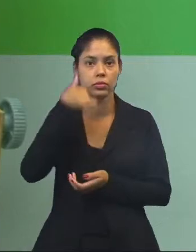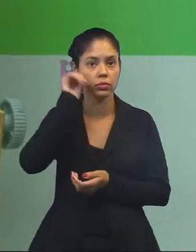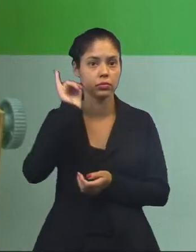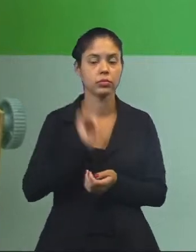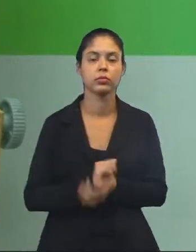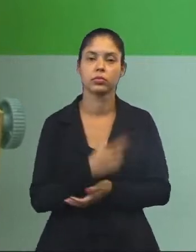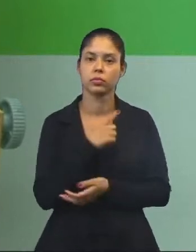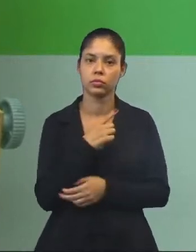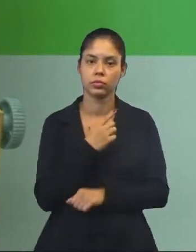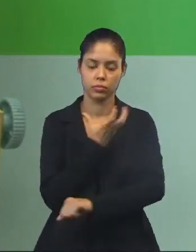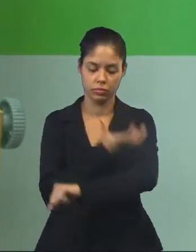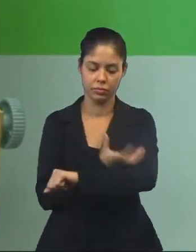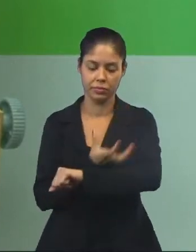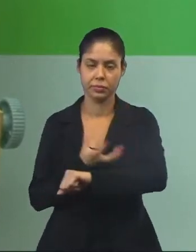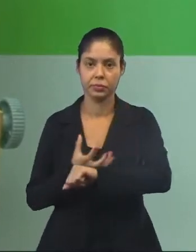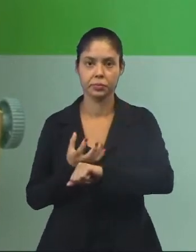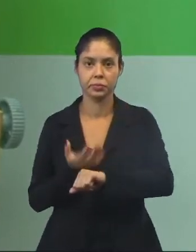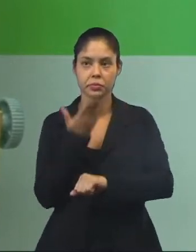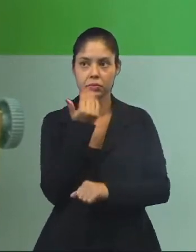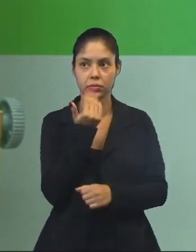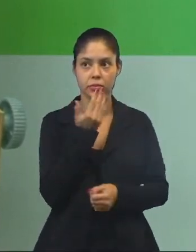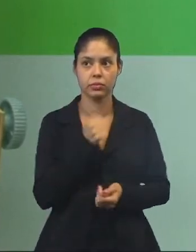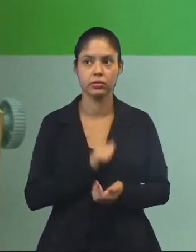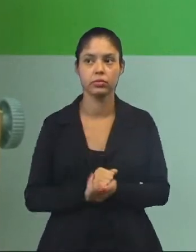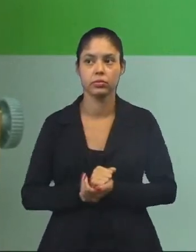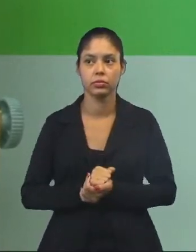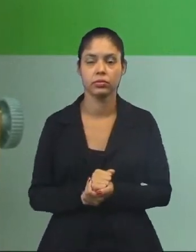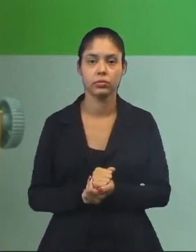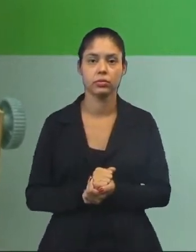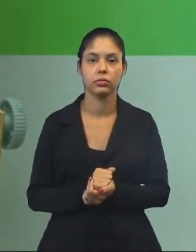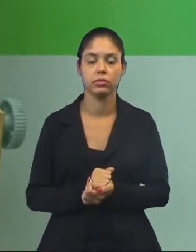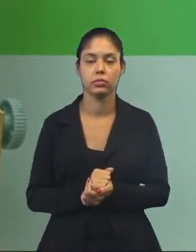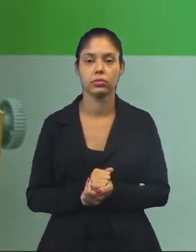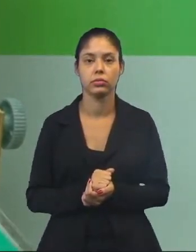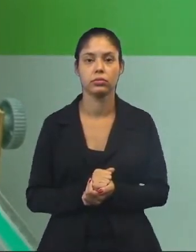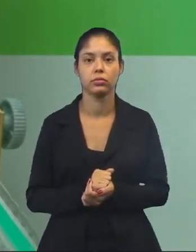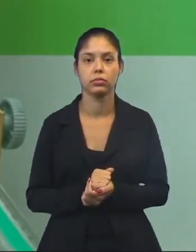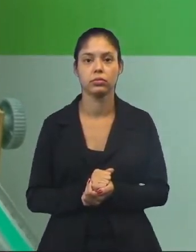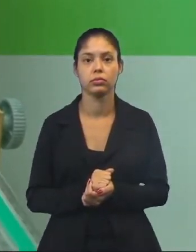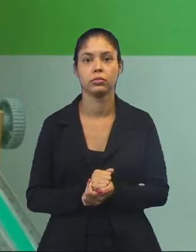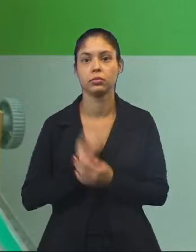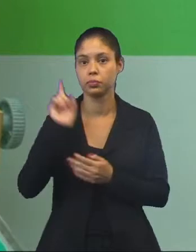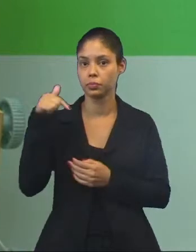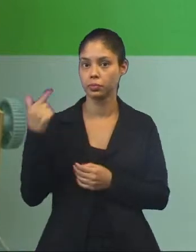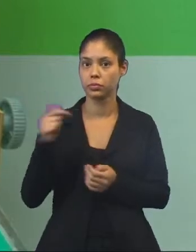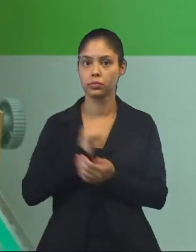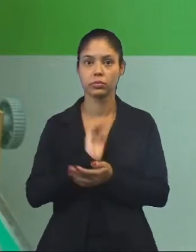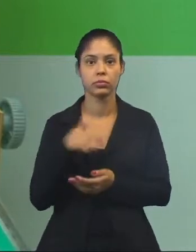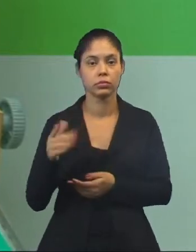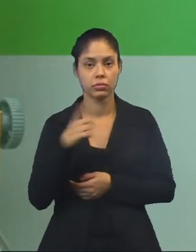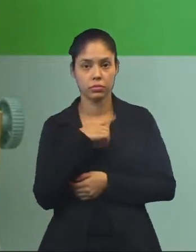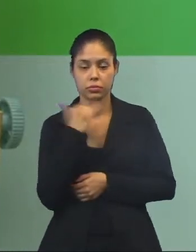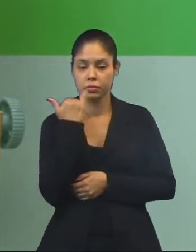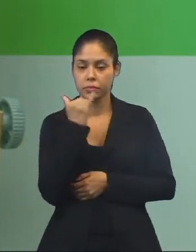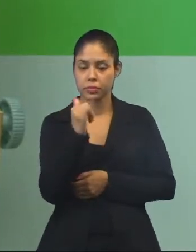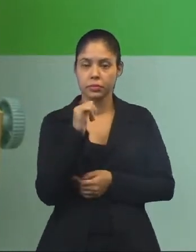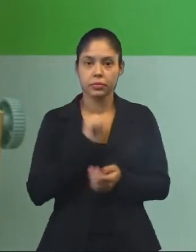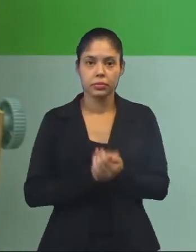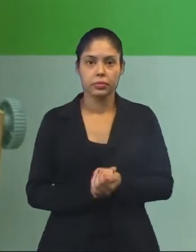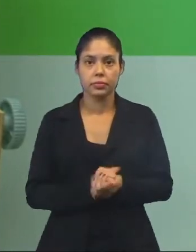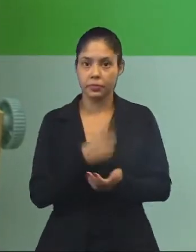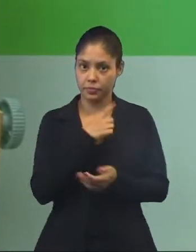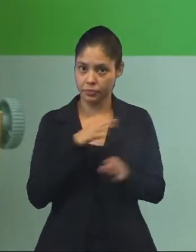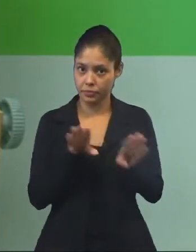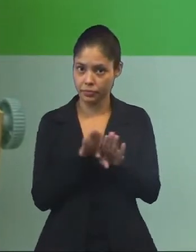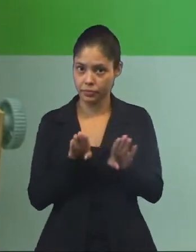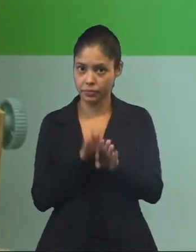sua energia aqui da grama, não é isso? Do que ele come no pasto. E, por outro lado, quando ele obtém energia, a gente